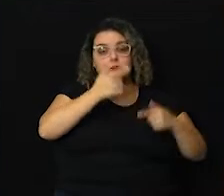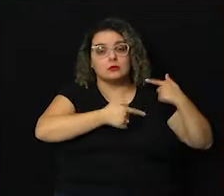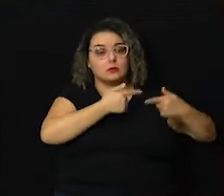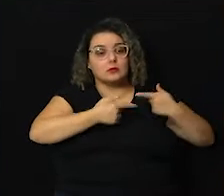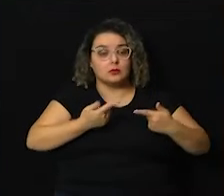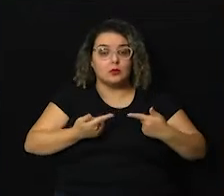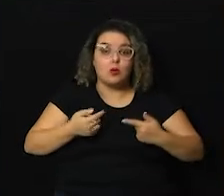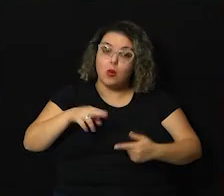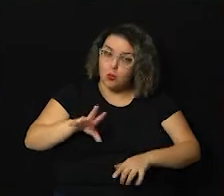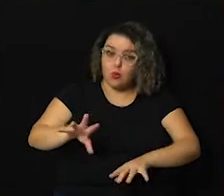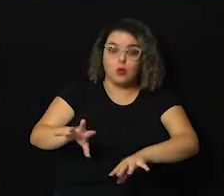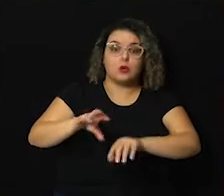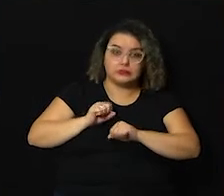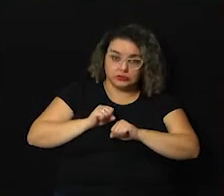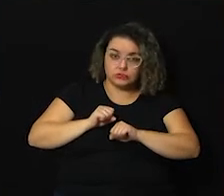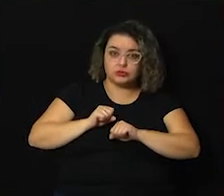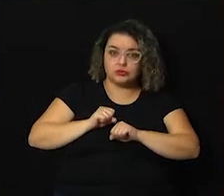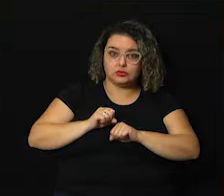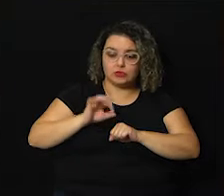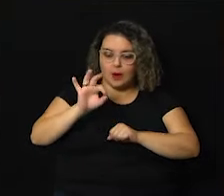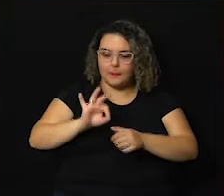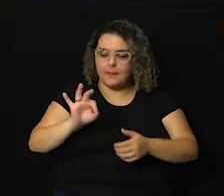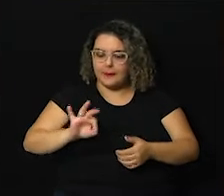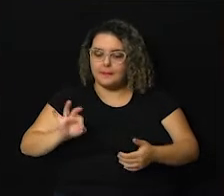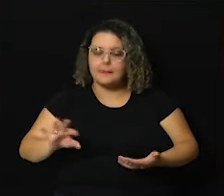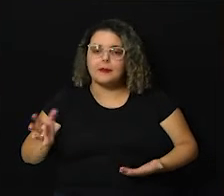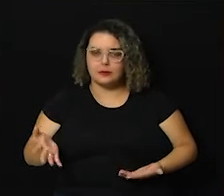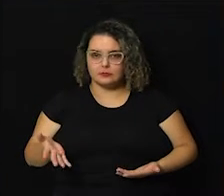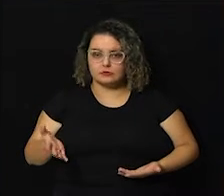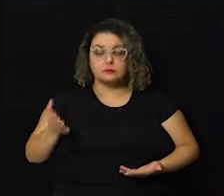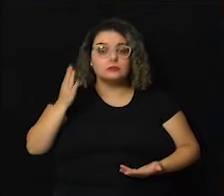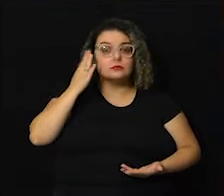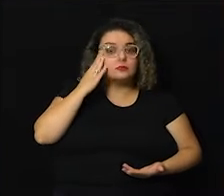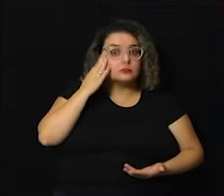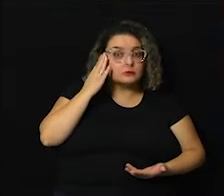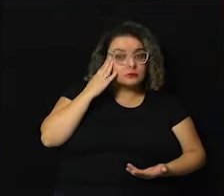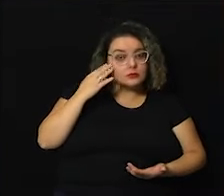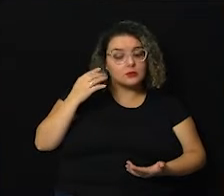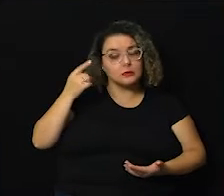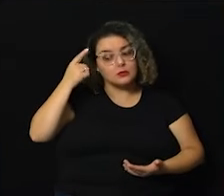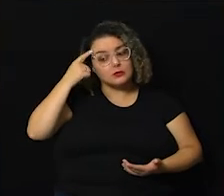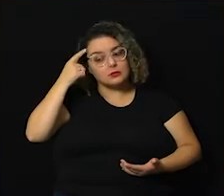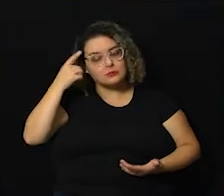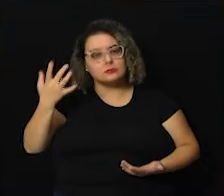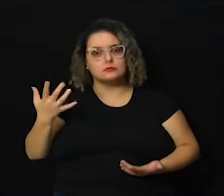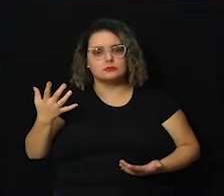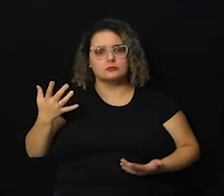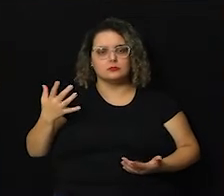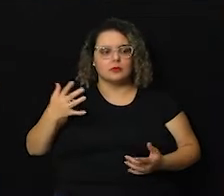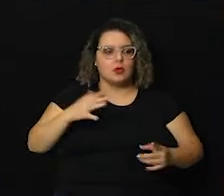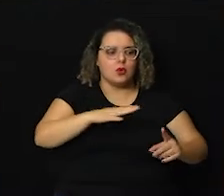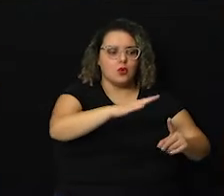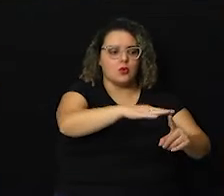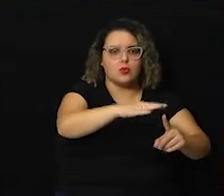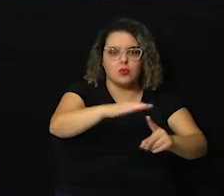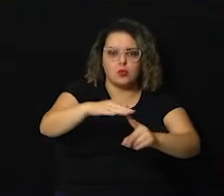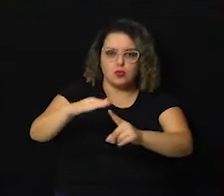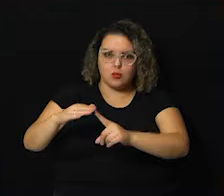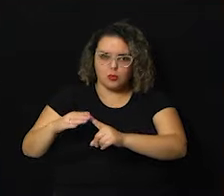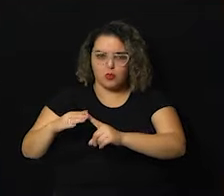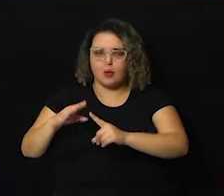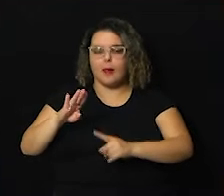adquiridos da correção dessas coisas. A gente tem que imaginar e entender que o ambiente é nocivo para